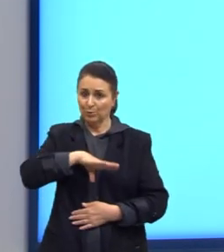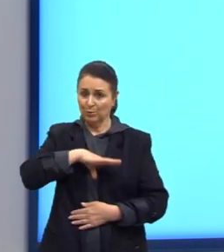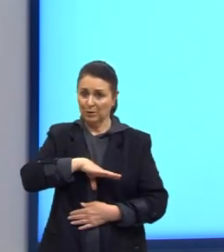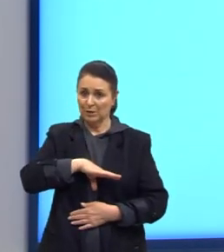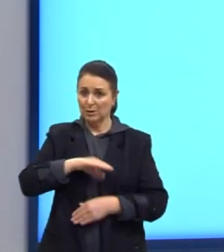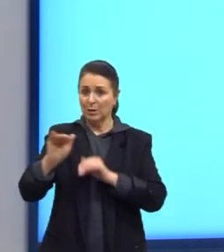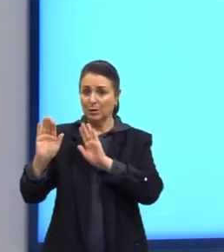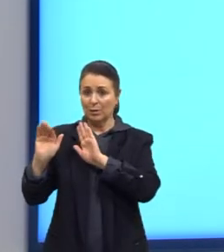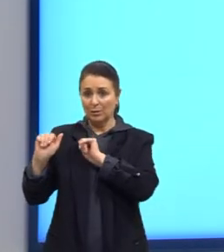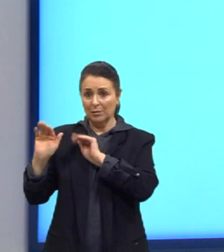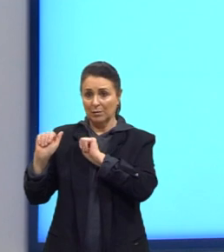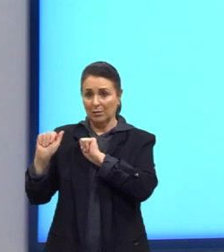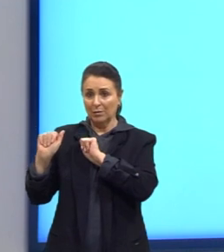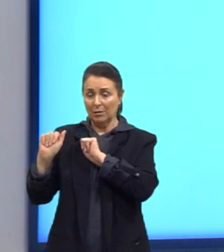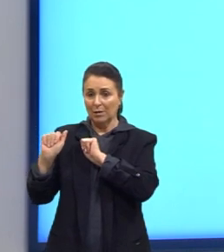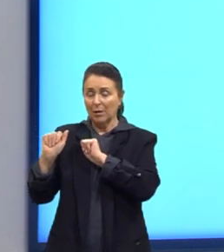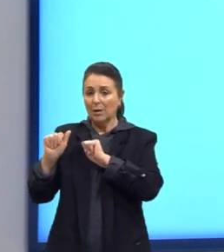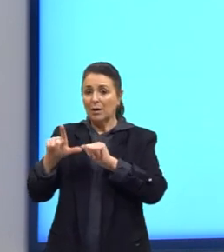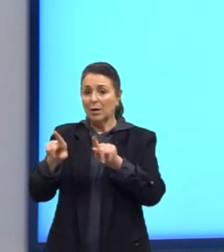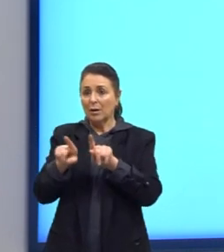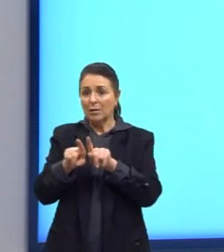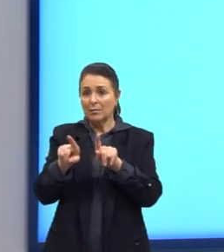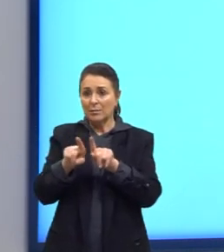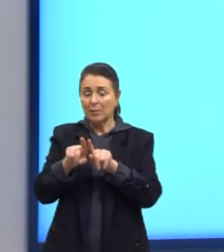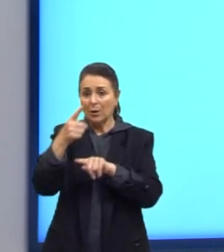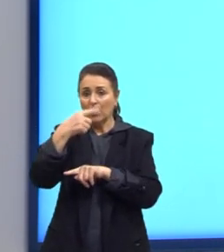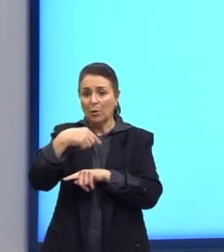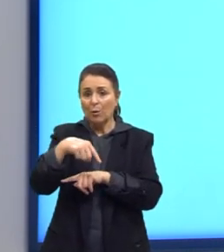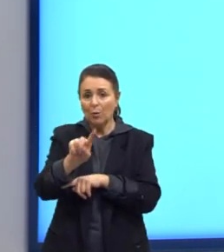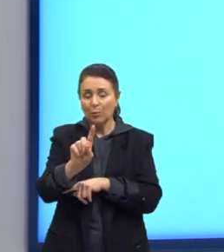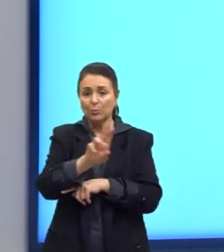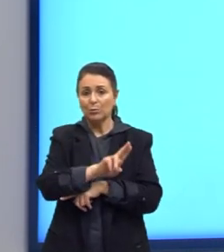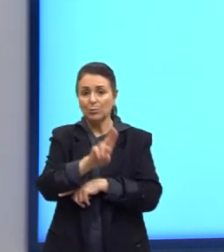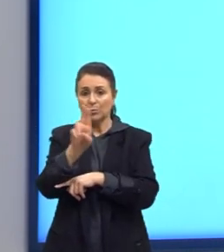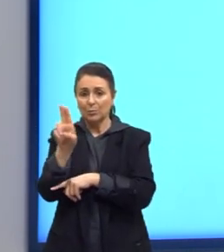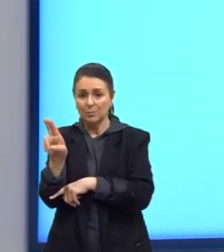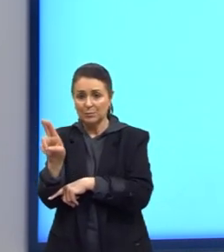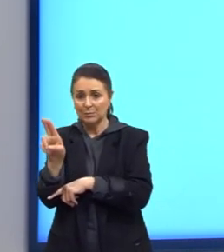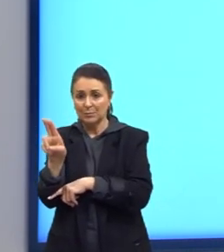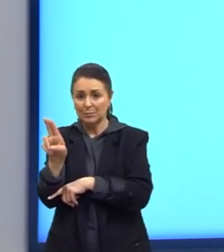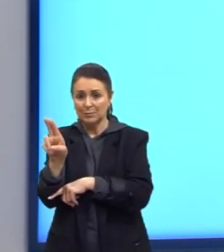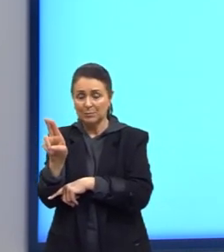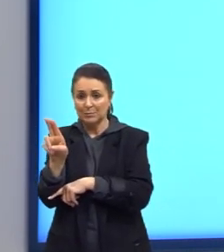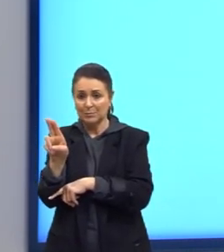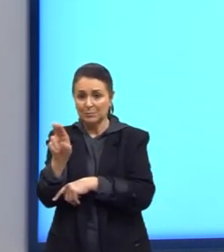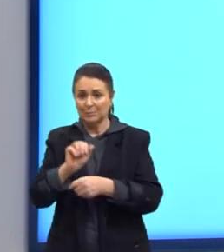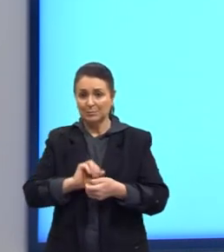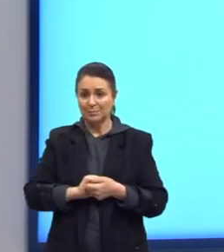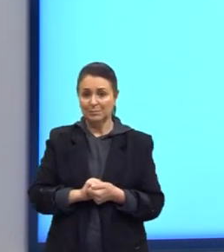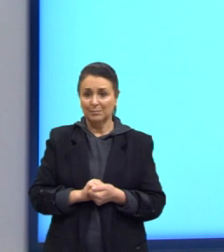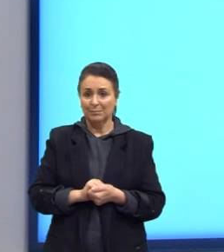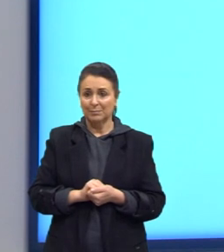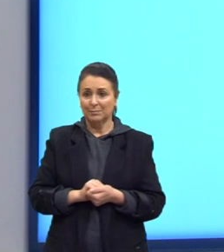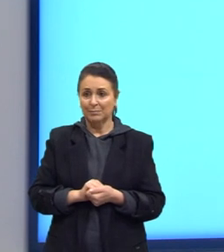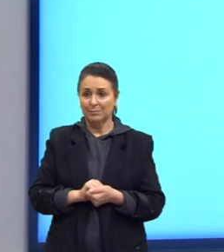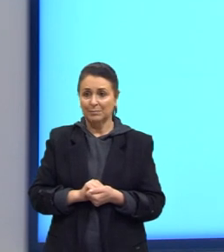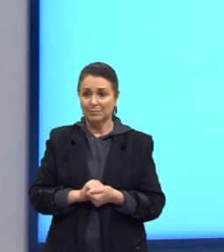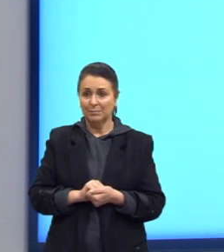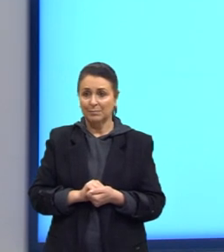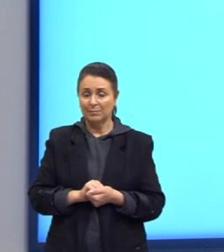na língua espanhola é pelo Chile tá com a Rota com JP Lili